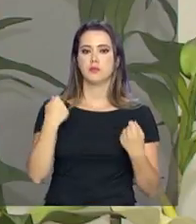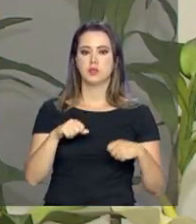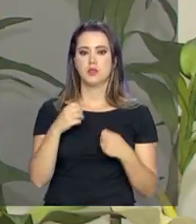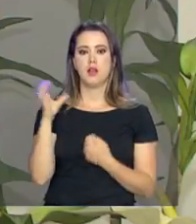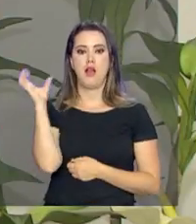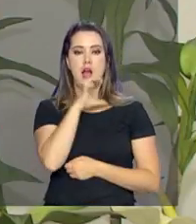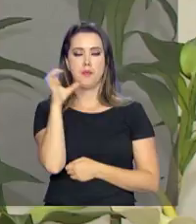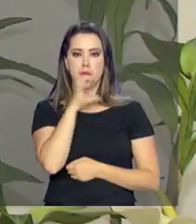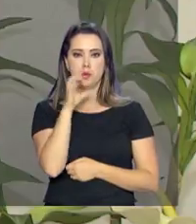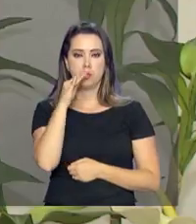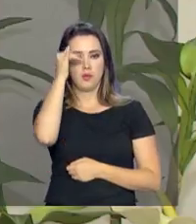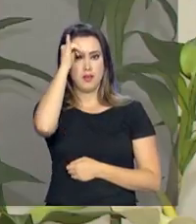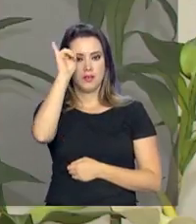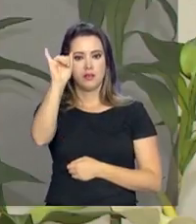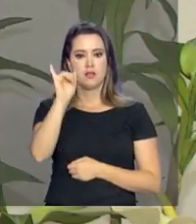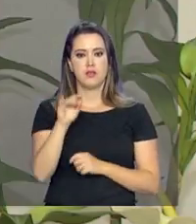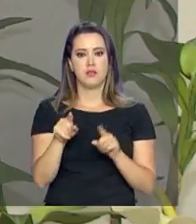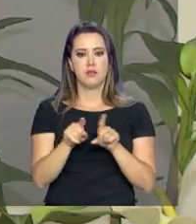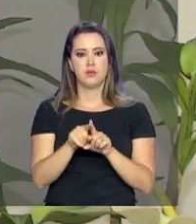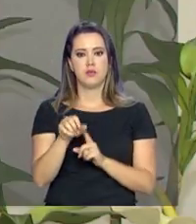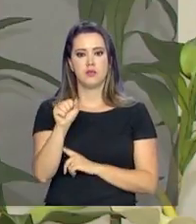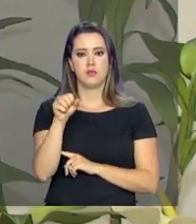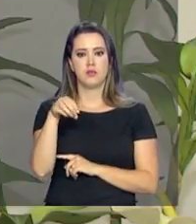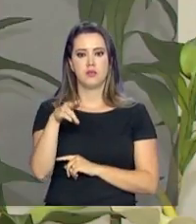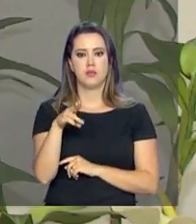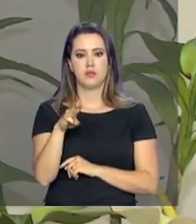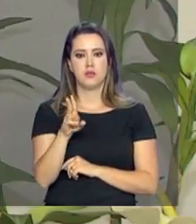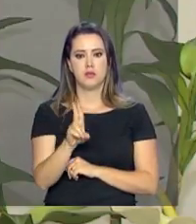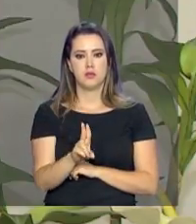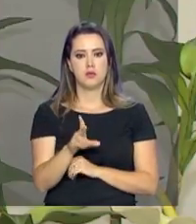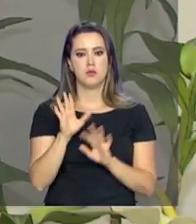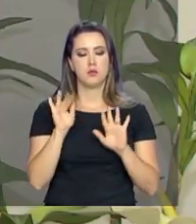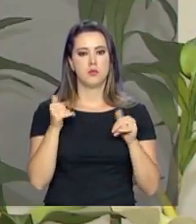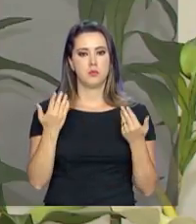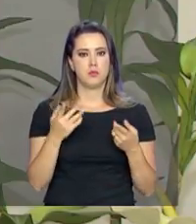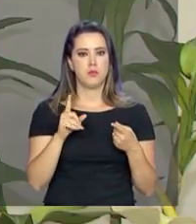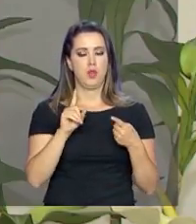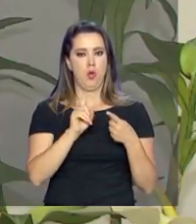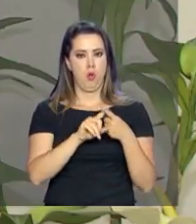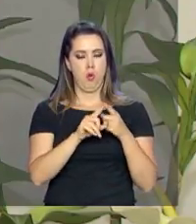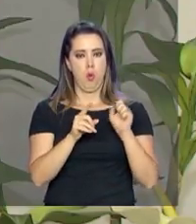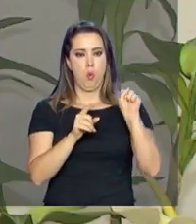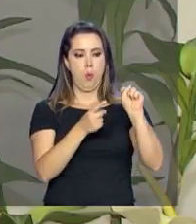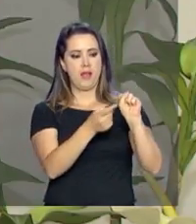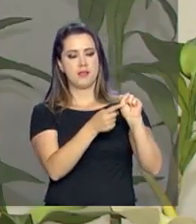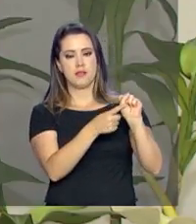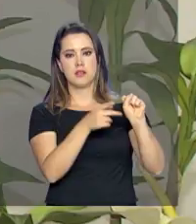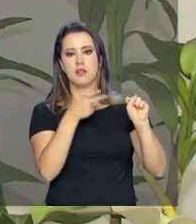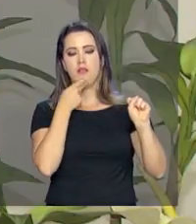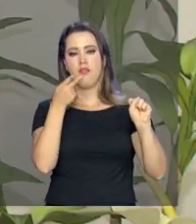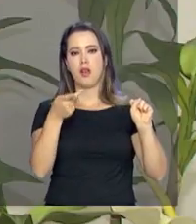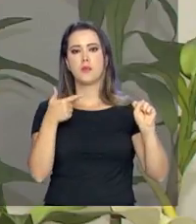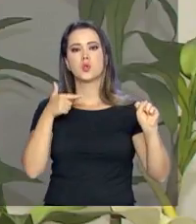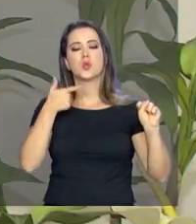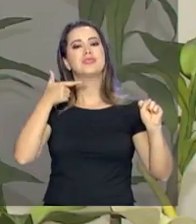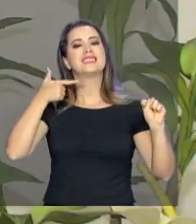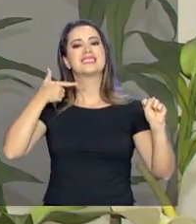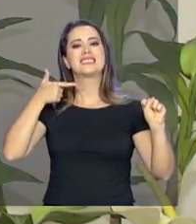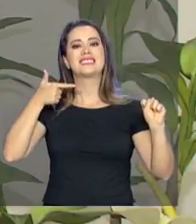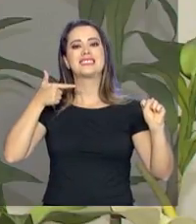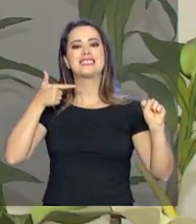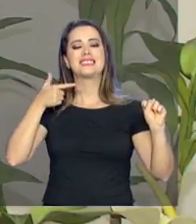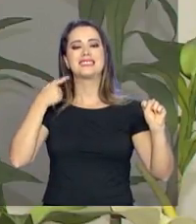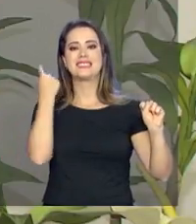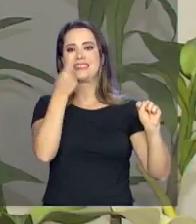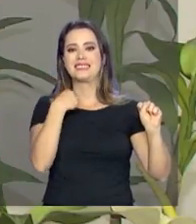consegue com as letras da palavra samu identificar uma vez e então o s a gente vai pedir para a pessoa sorri ao